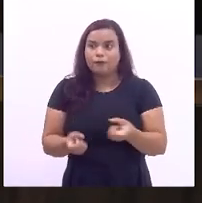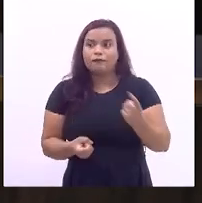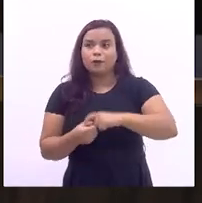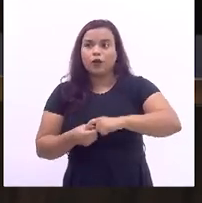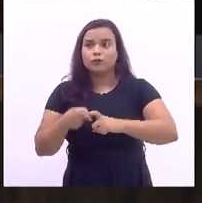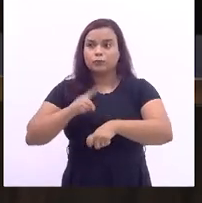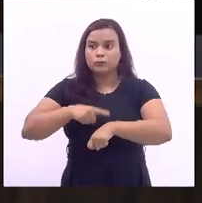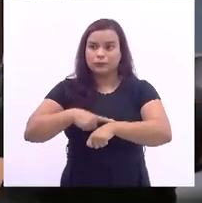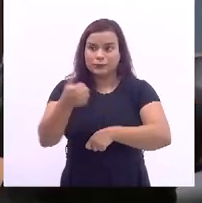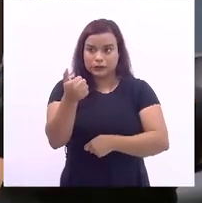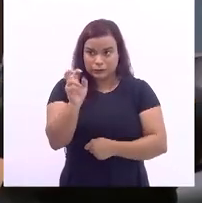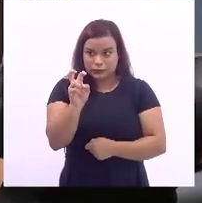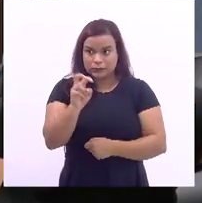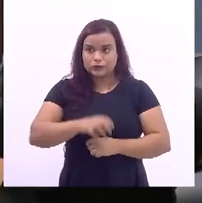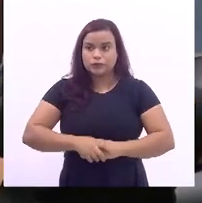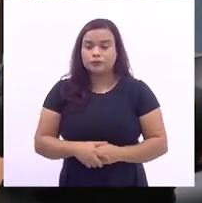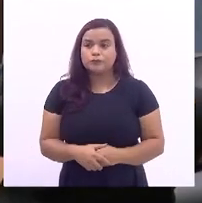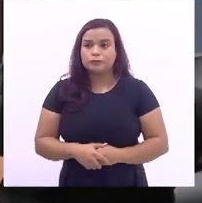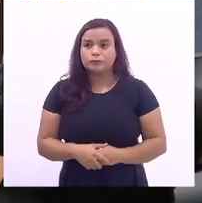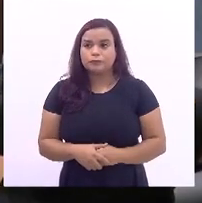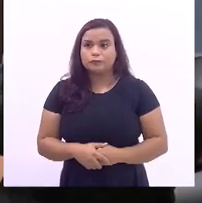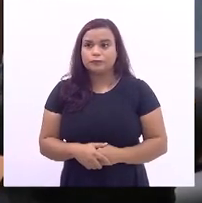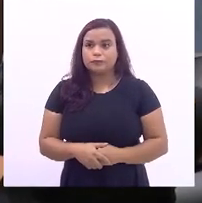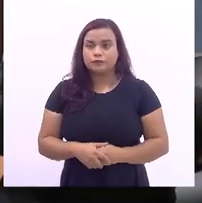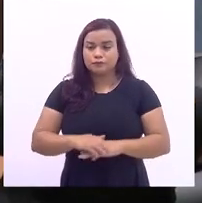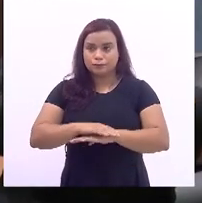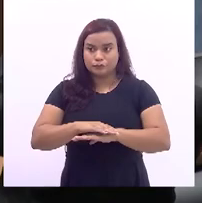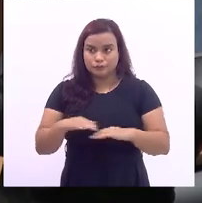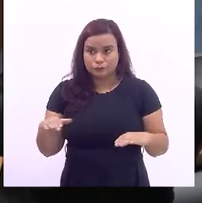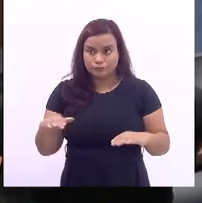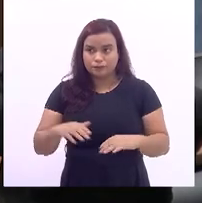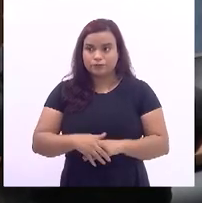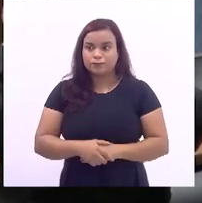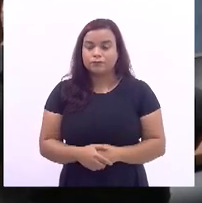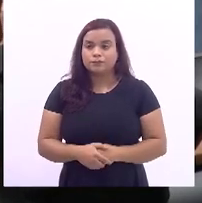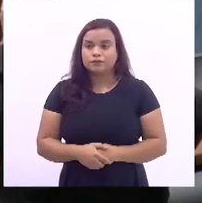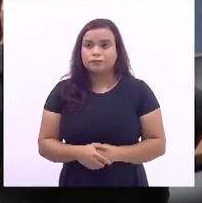15horas está suspensa a sessão